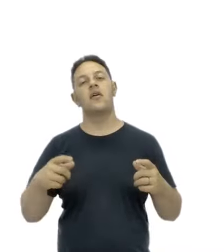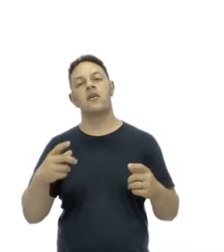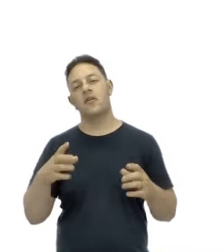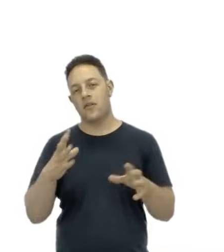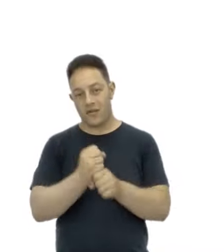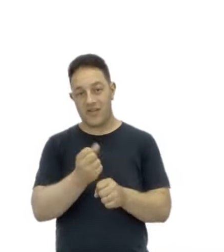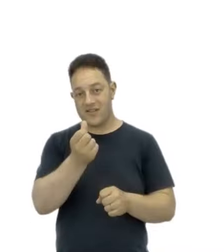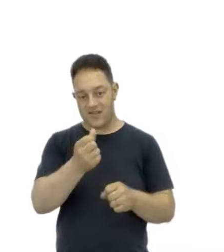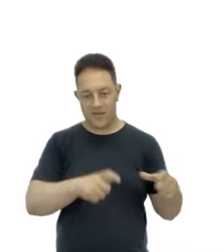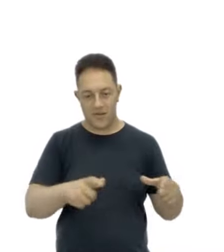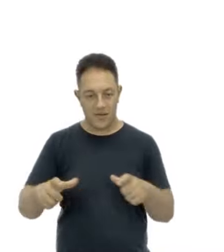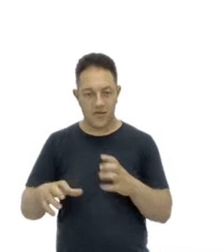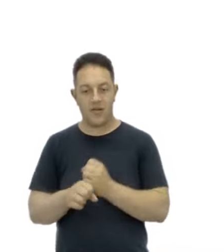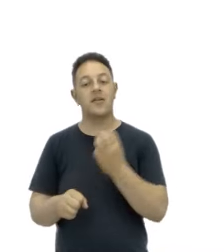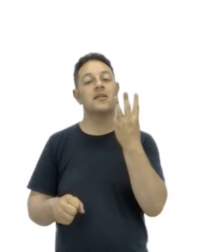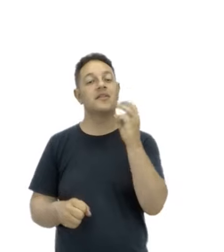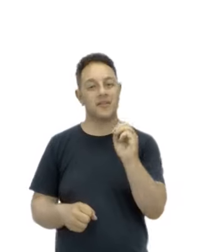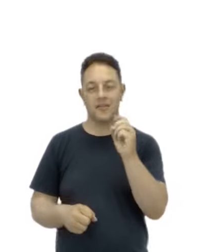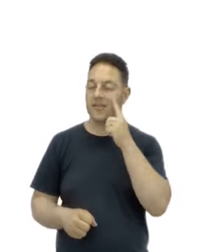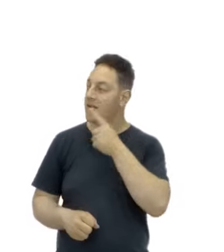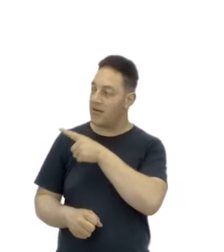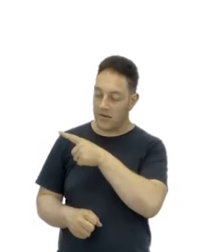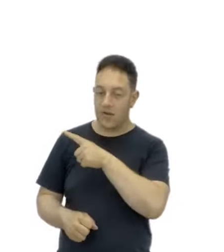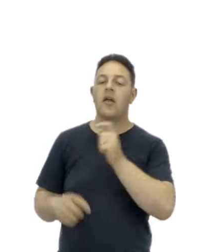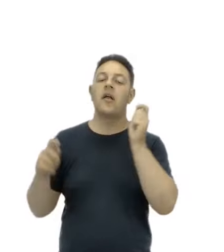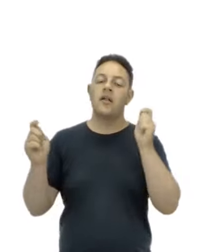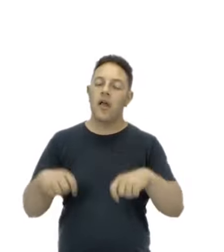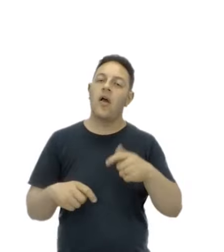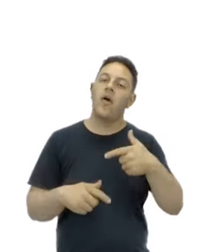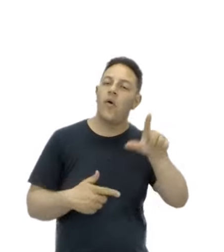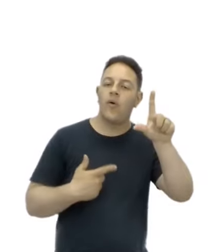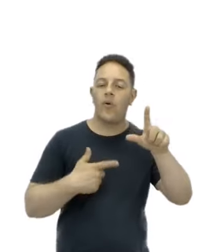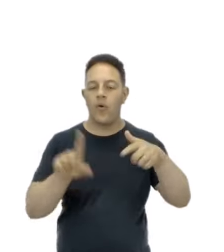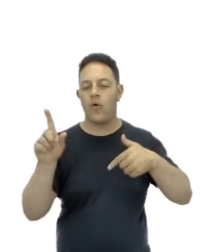tortas, o que permite representar de outras formas a situação